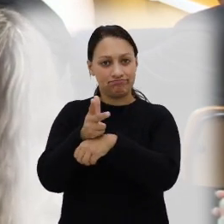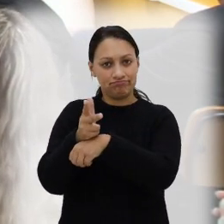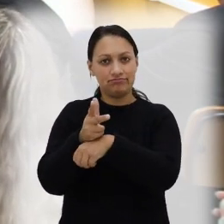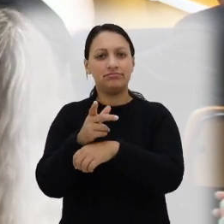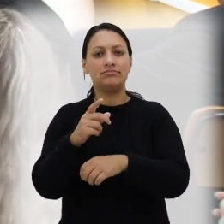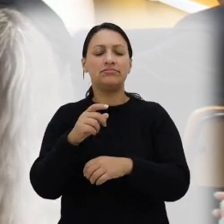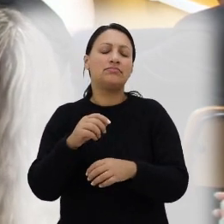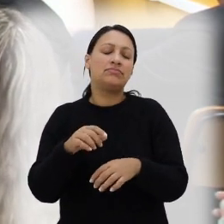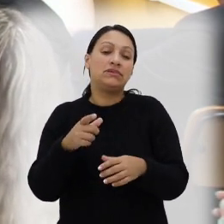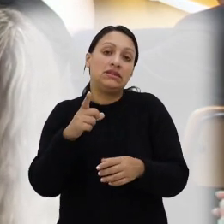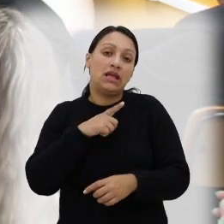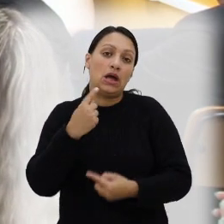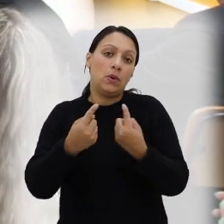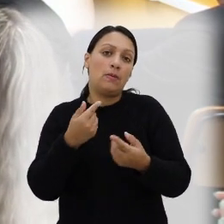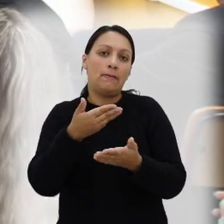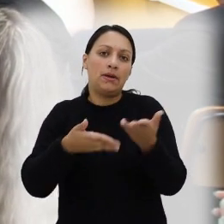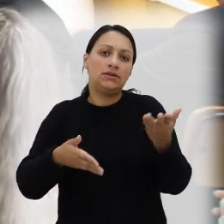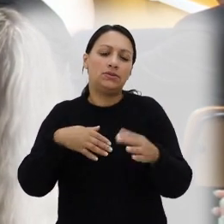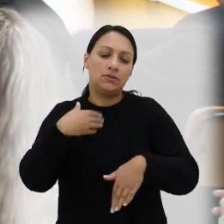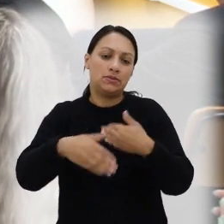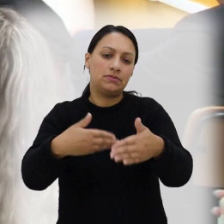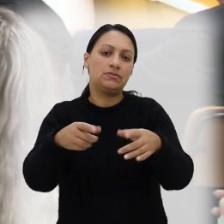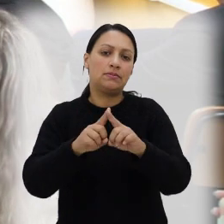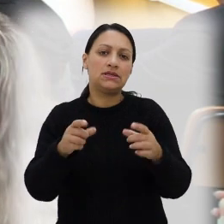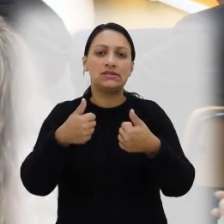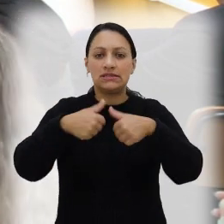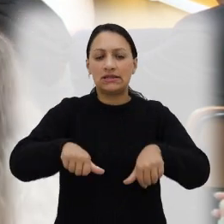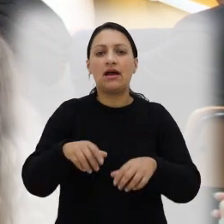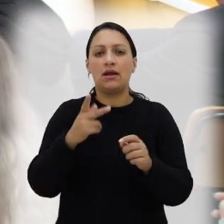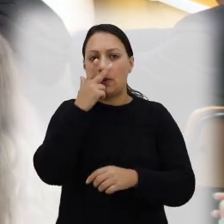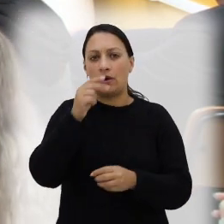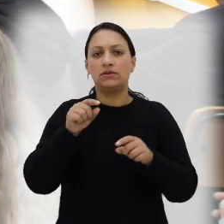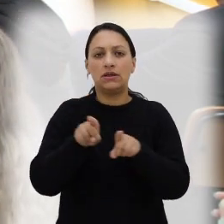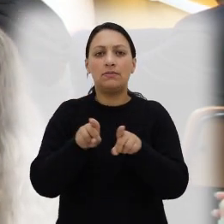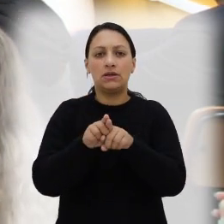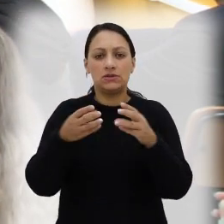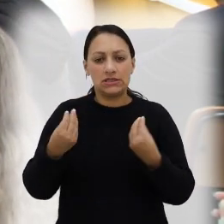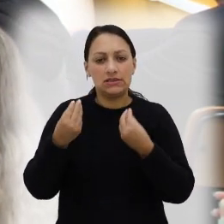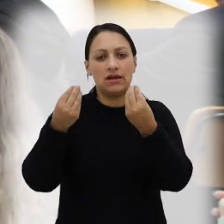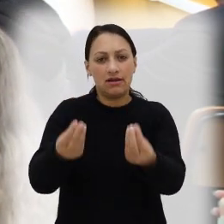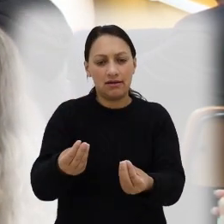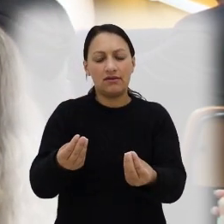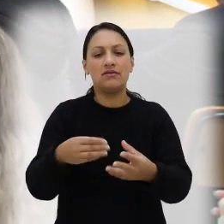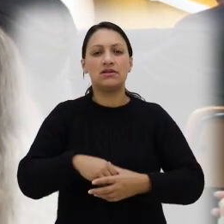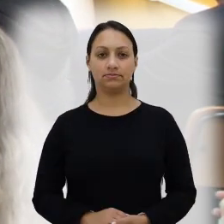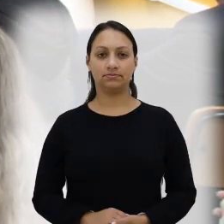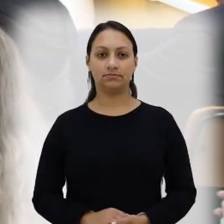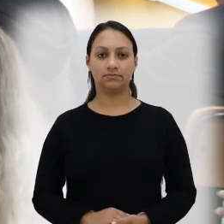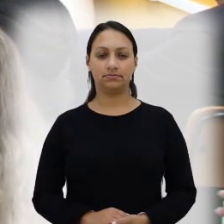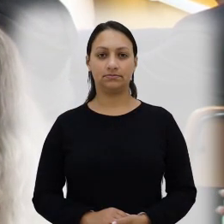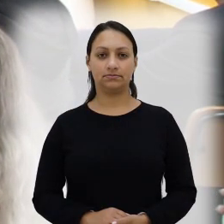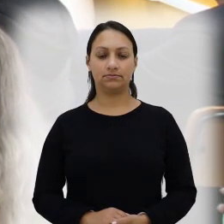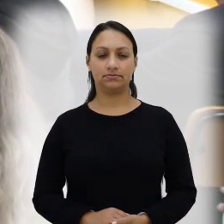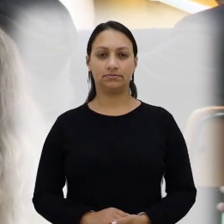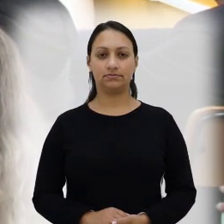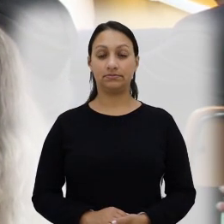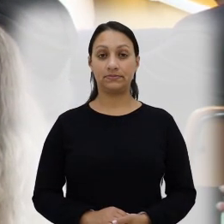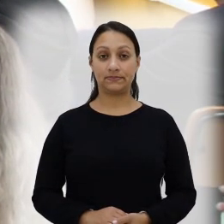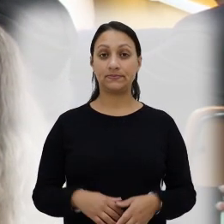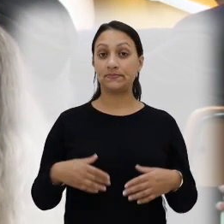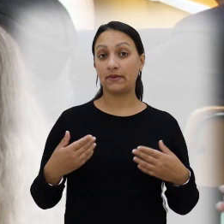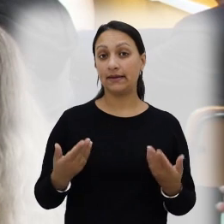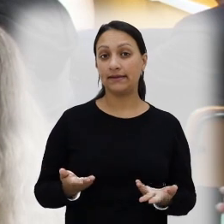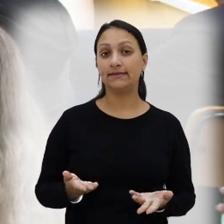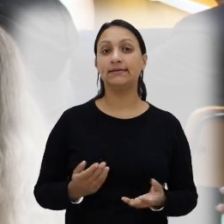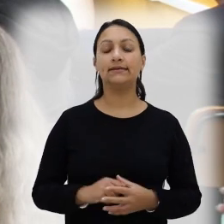durante o processo, mas está lá e vai ter os entregáveis igual. Então, é para ajuste. Então, aqui